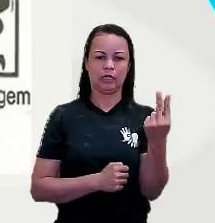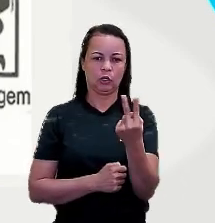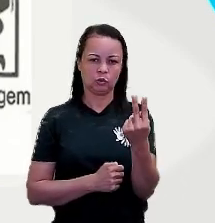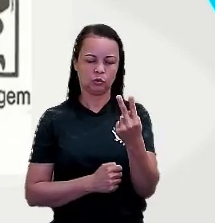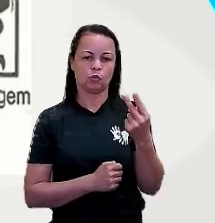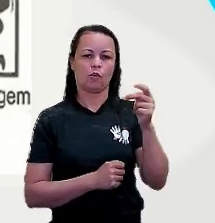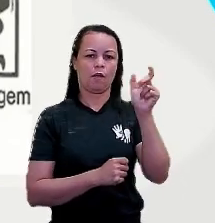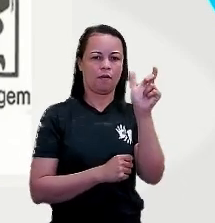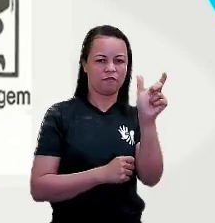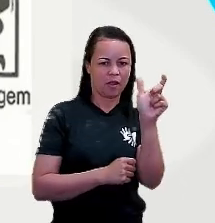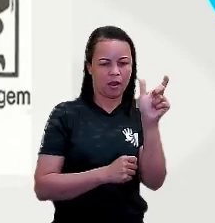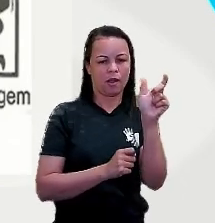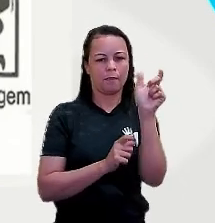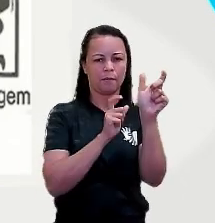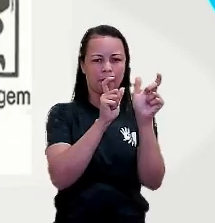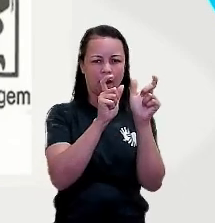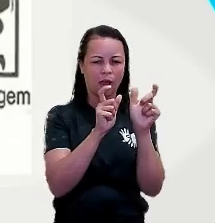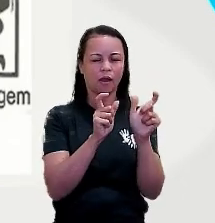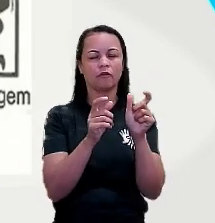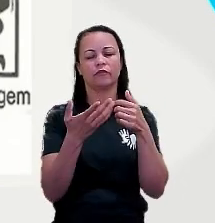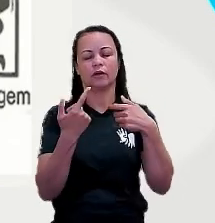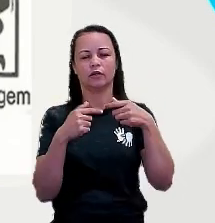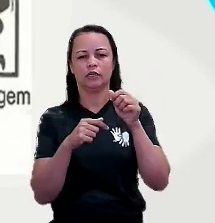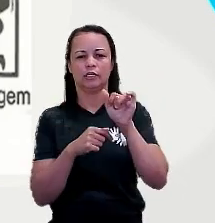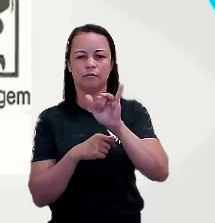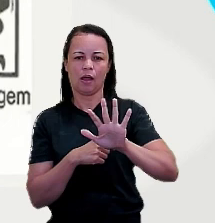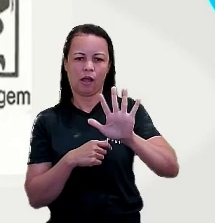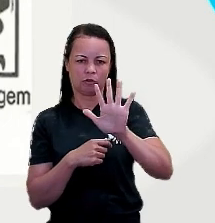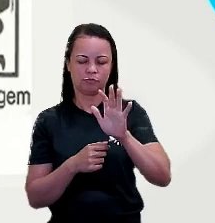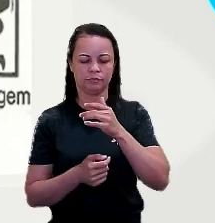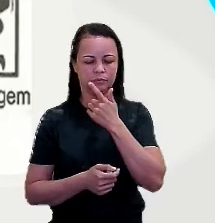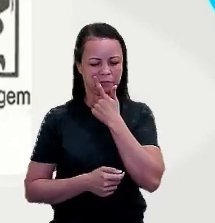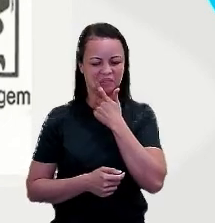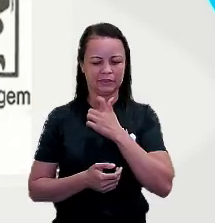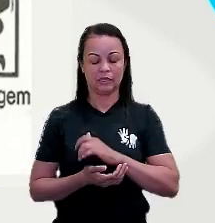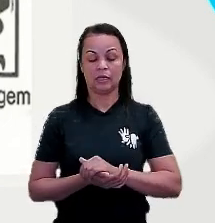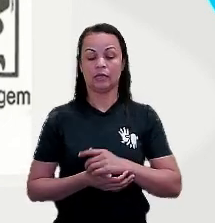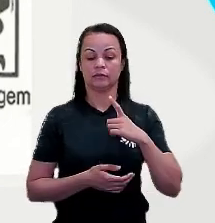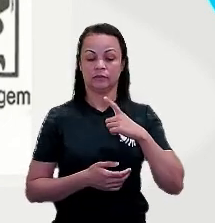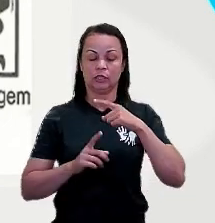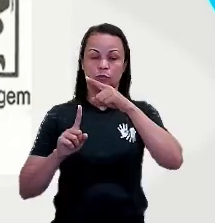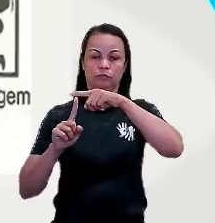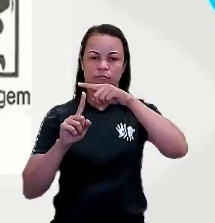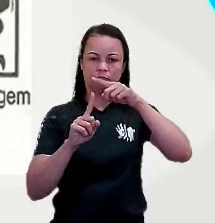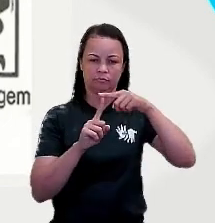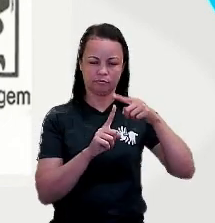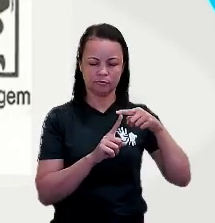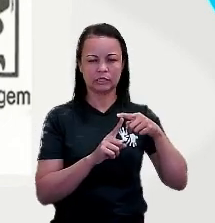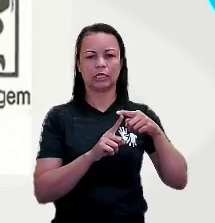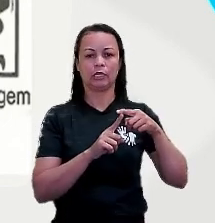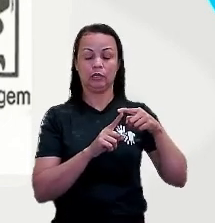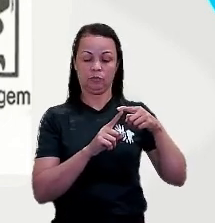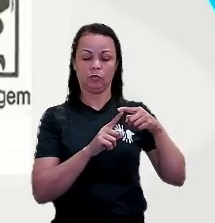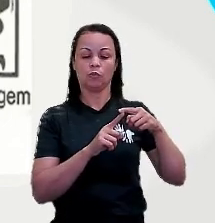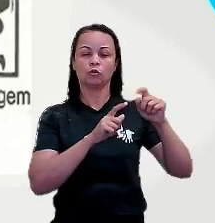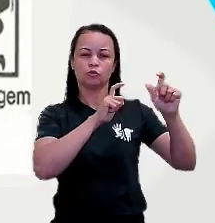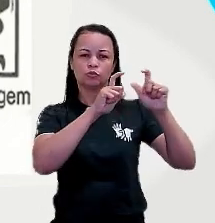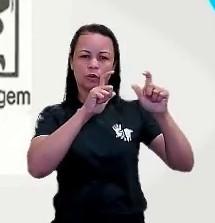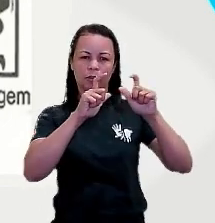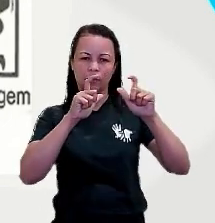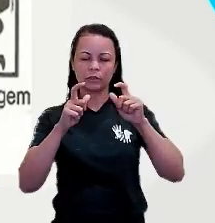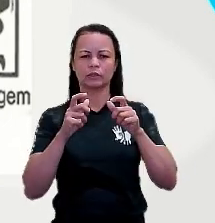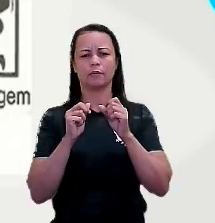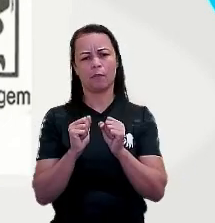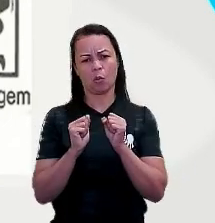Aqui, pessoal, nós temos os tipos de balões. Nós temos aqui alguns balões que devem e podem